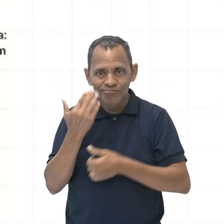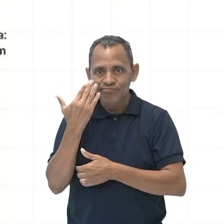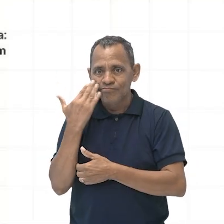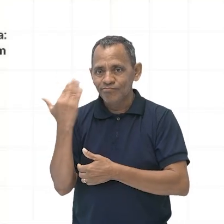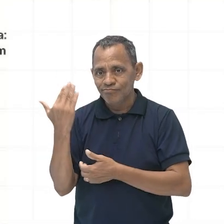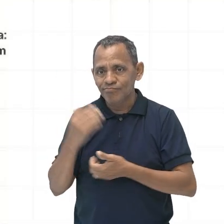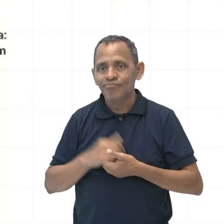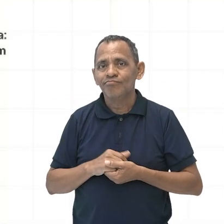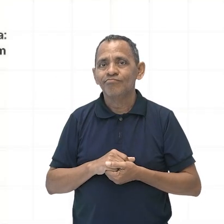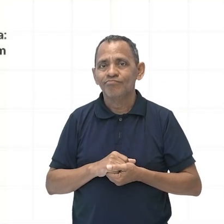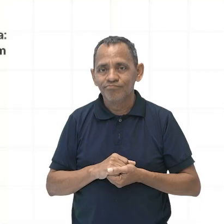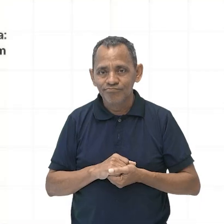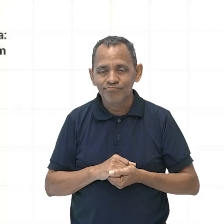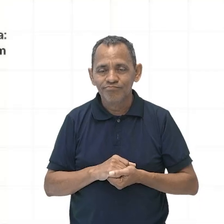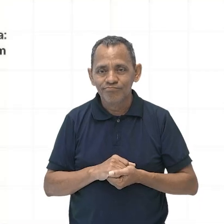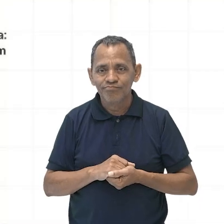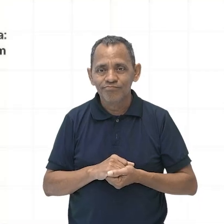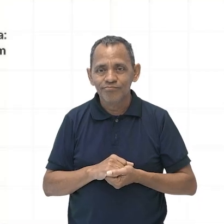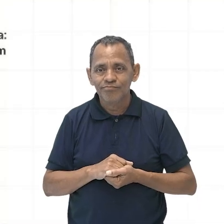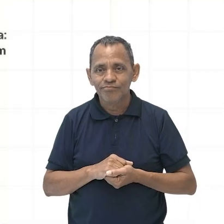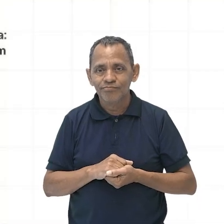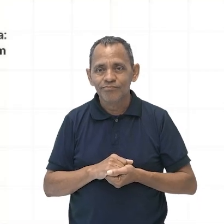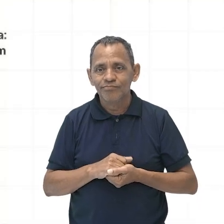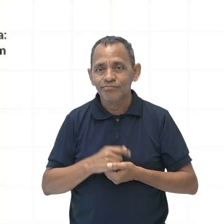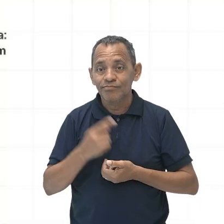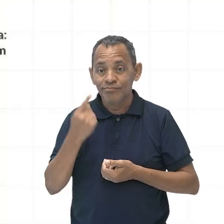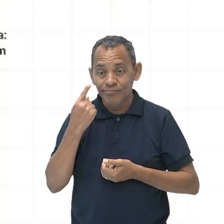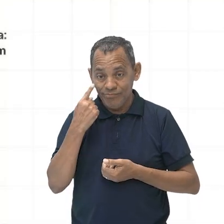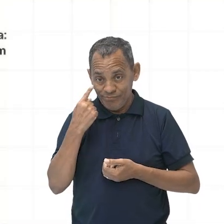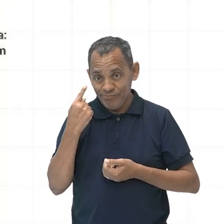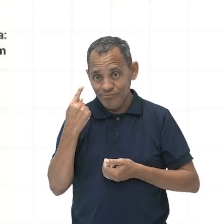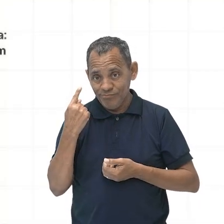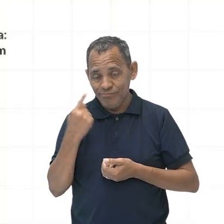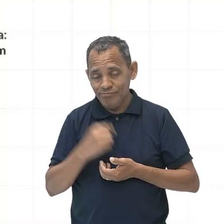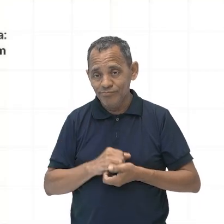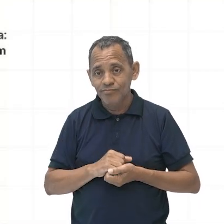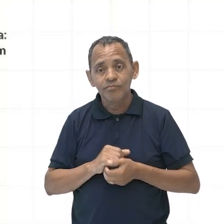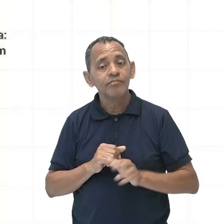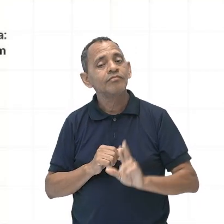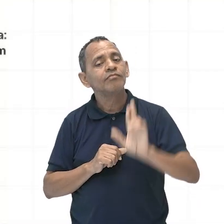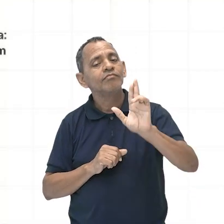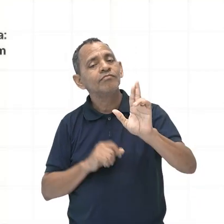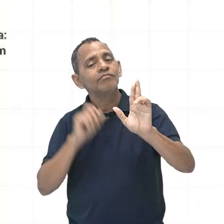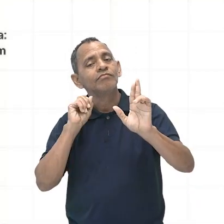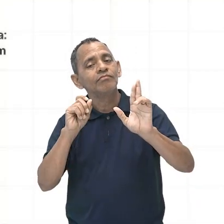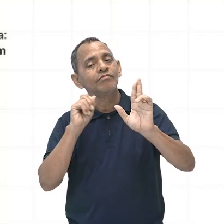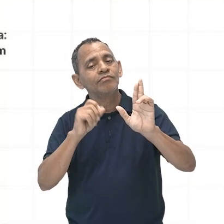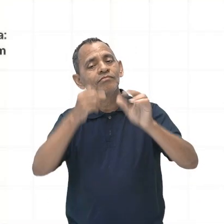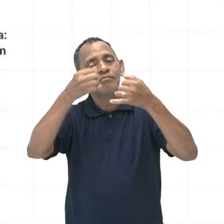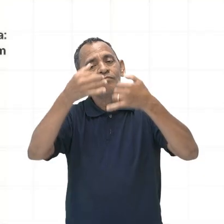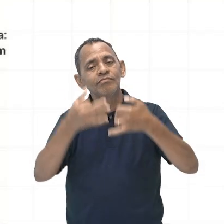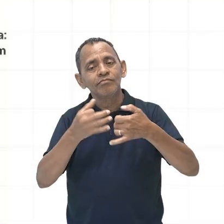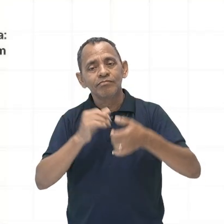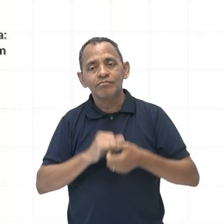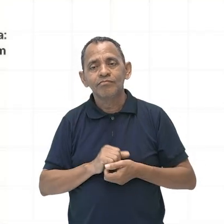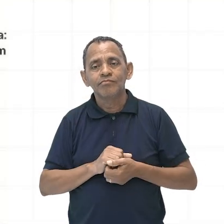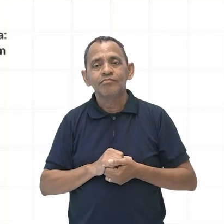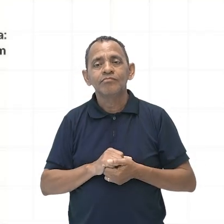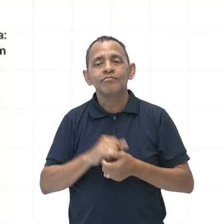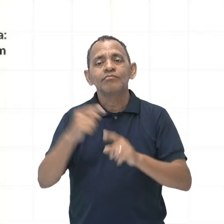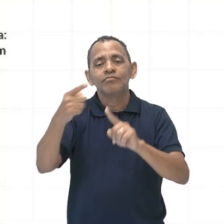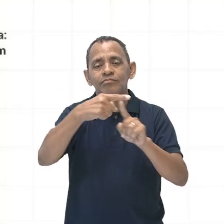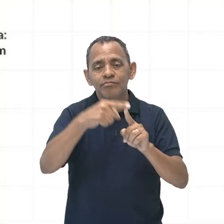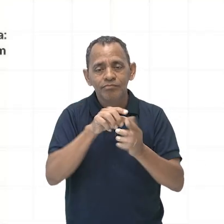tenho um pictograma, né? Eu tenho um pictograma e ele diz o seguinte: o tipo de